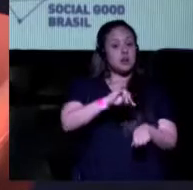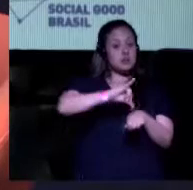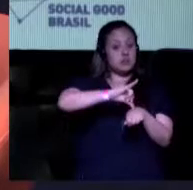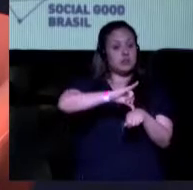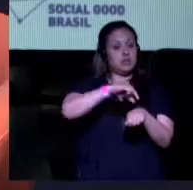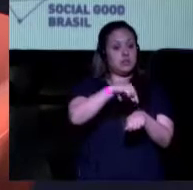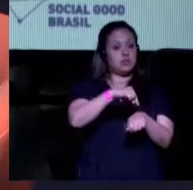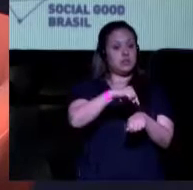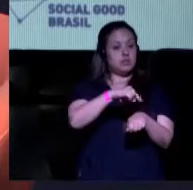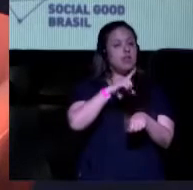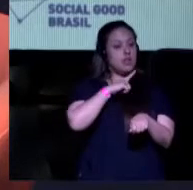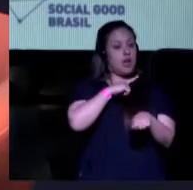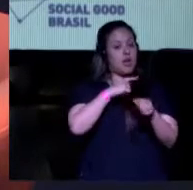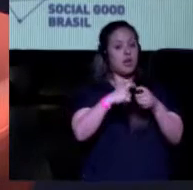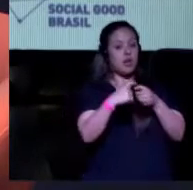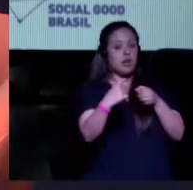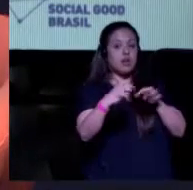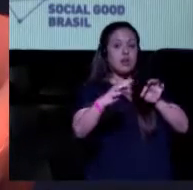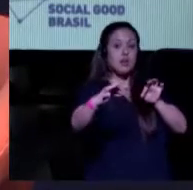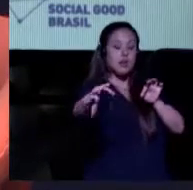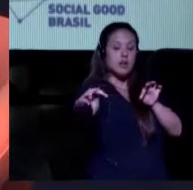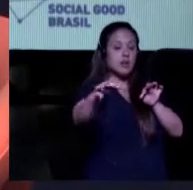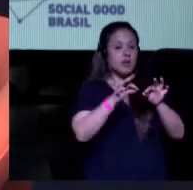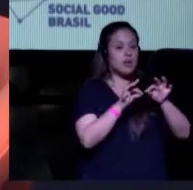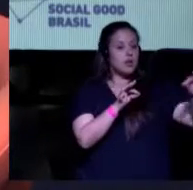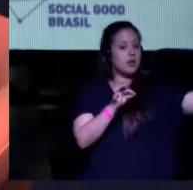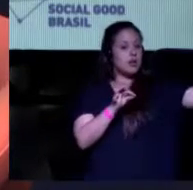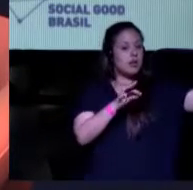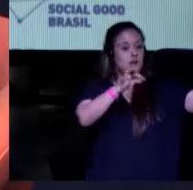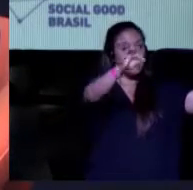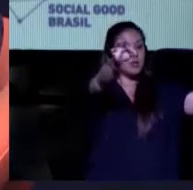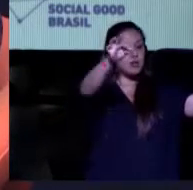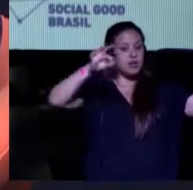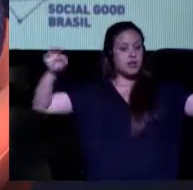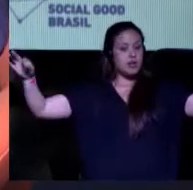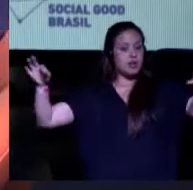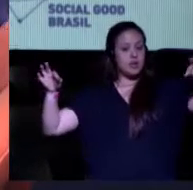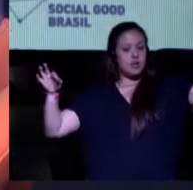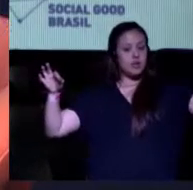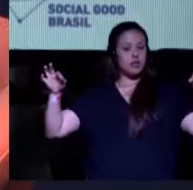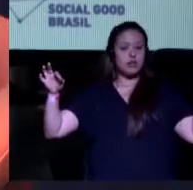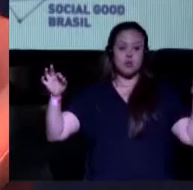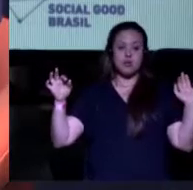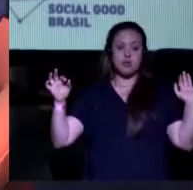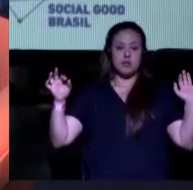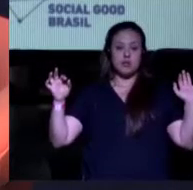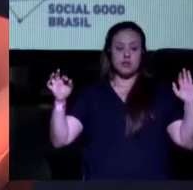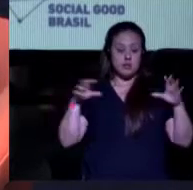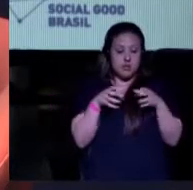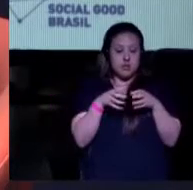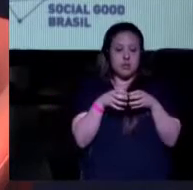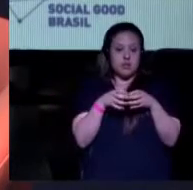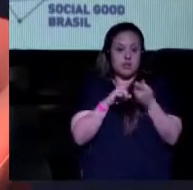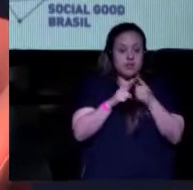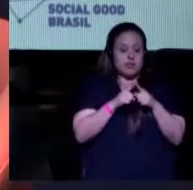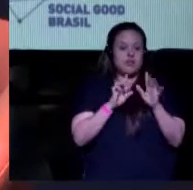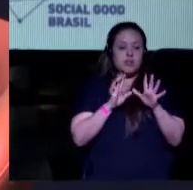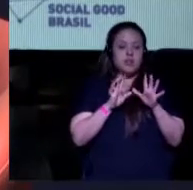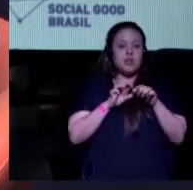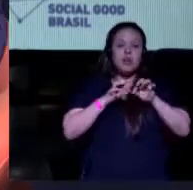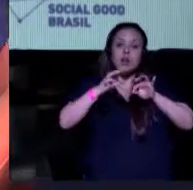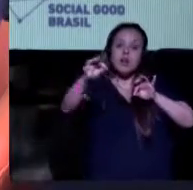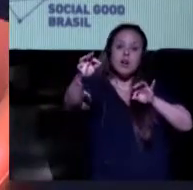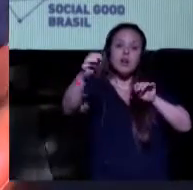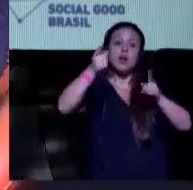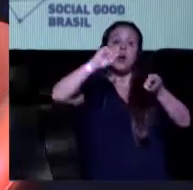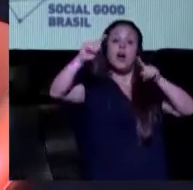analiso é esta pessoa tem consciência de si próprio isso quer dizer essa pessoa sabe conhece